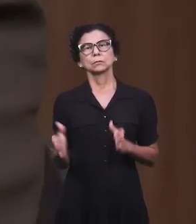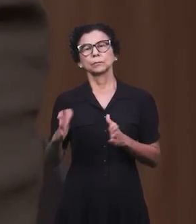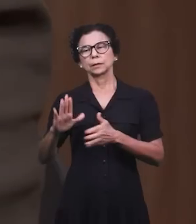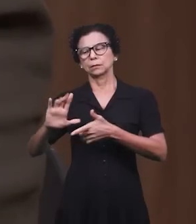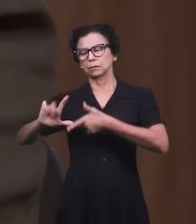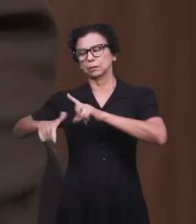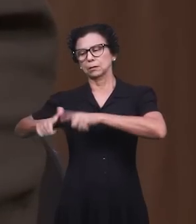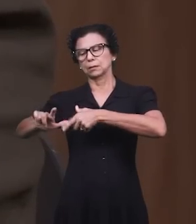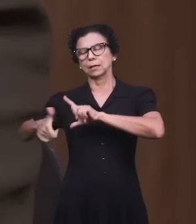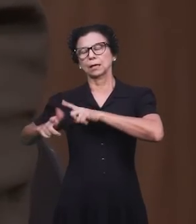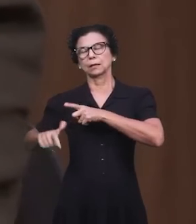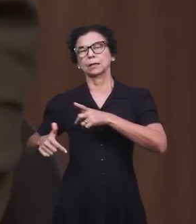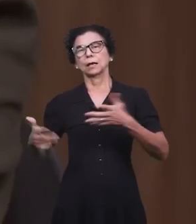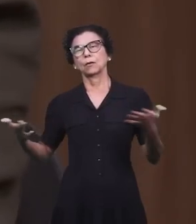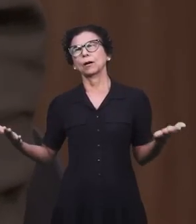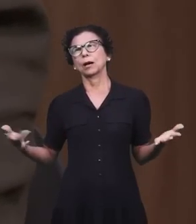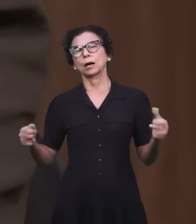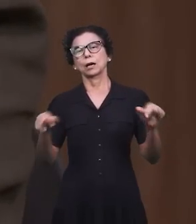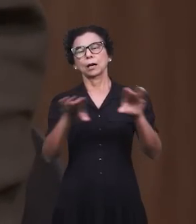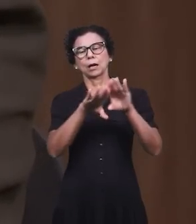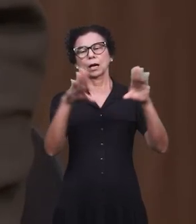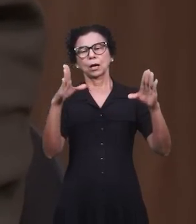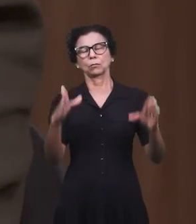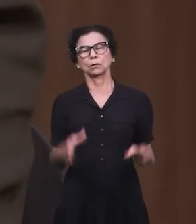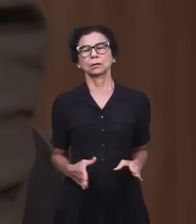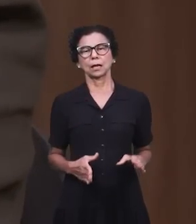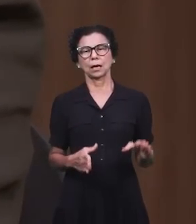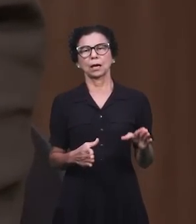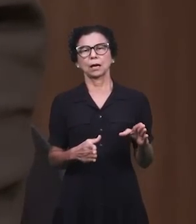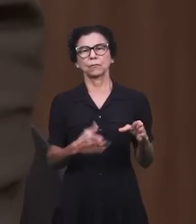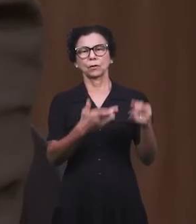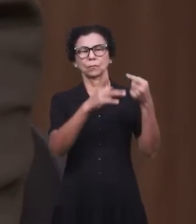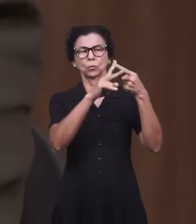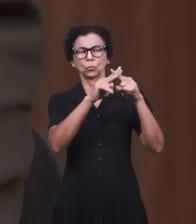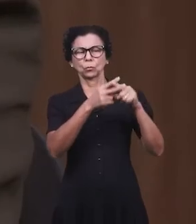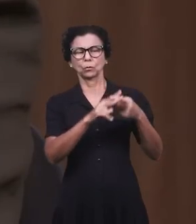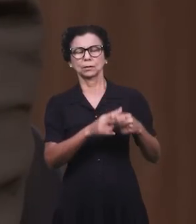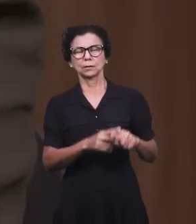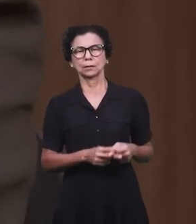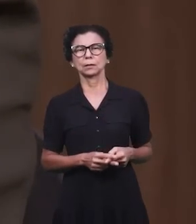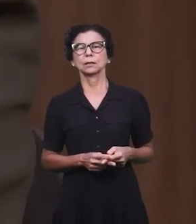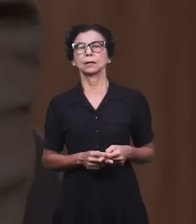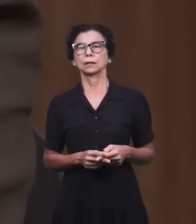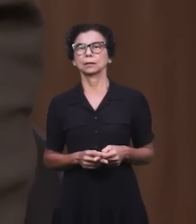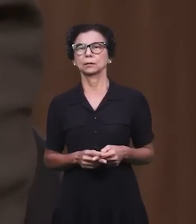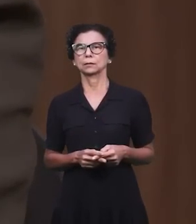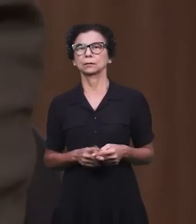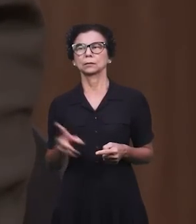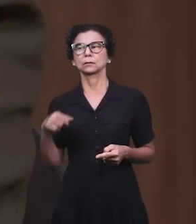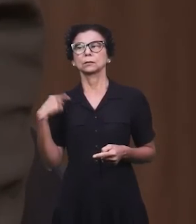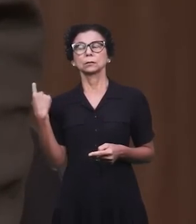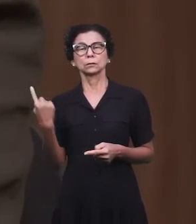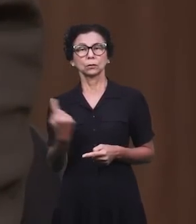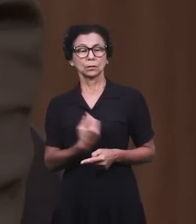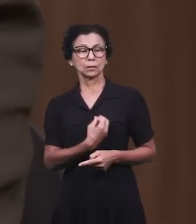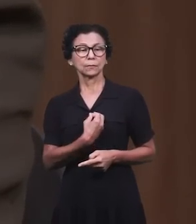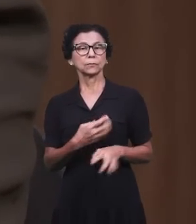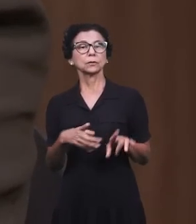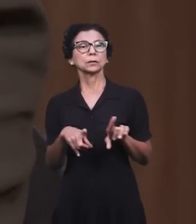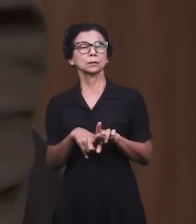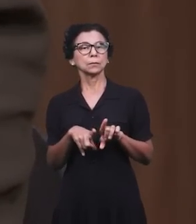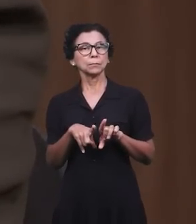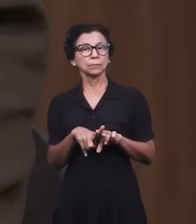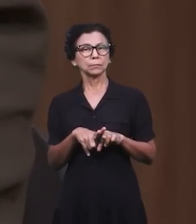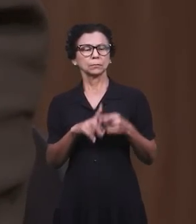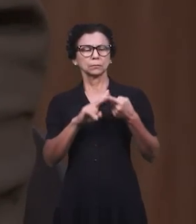vão restaurar o altar, vamos restaurar isso, vamos restaurar o templo, porque a nossa vida tem que ser restaurada pelo Senhor para que o Senhor habite em